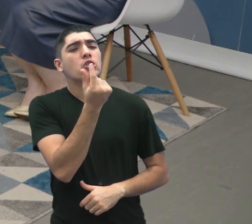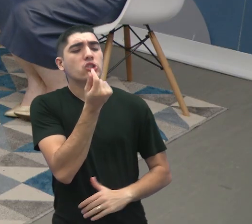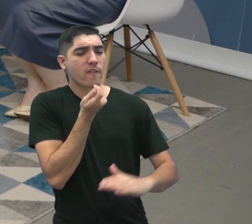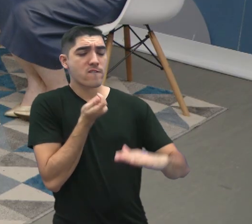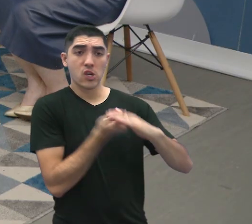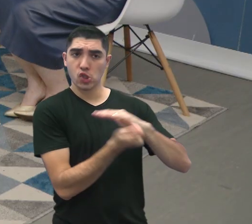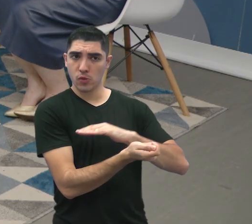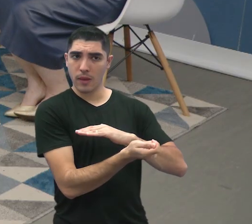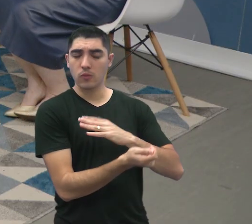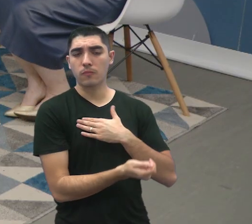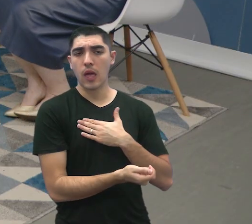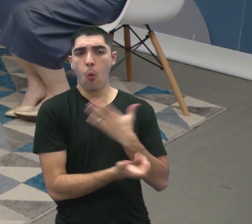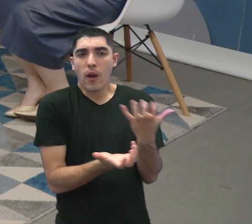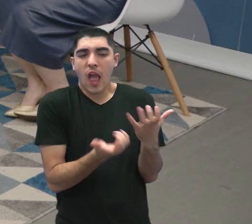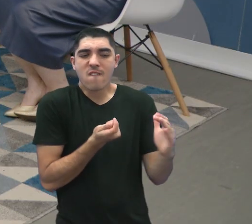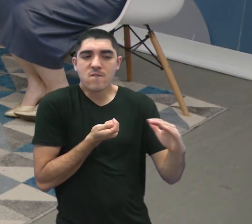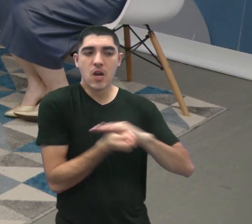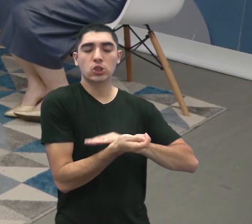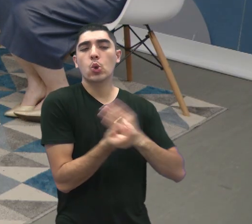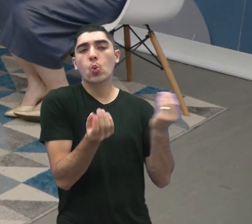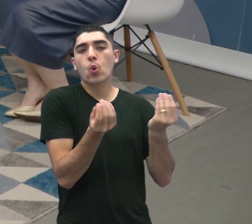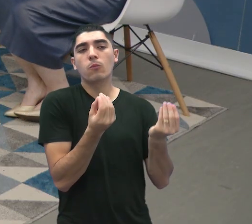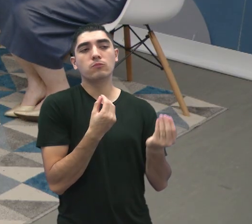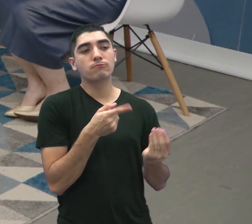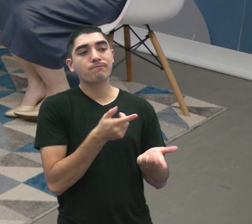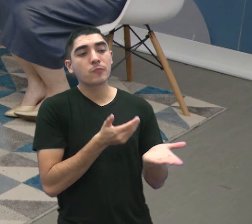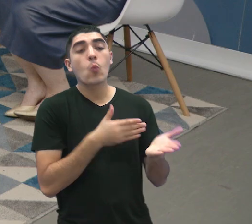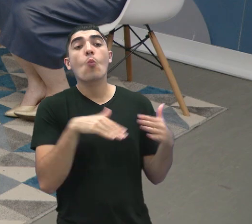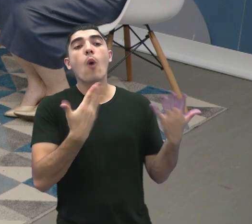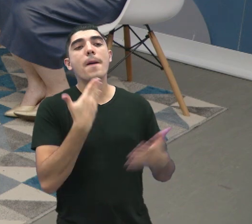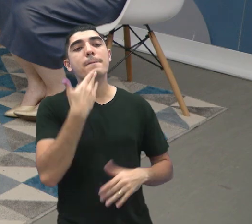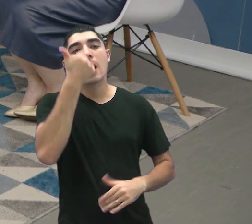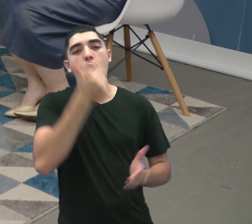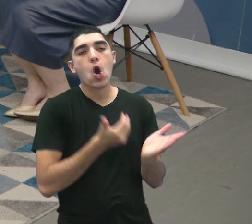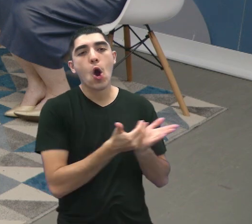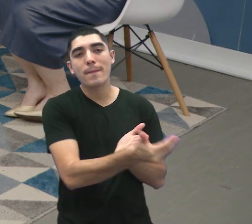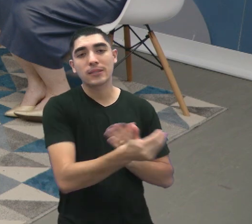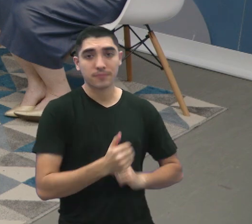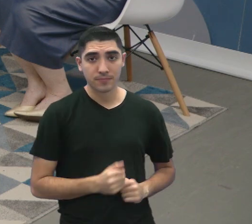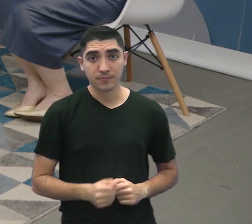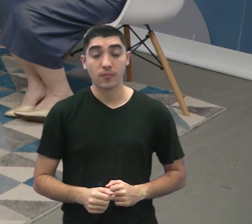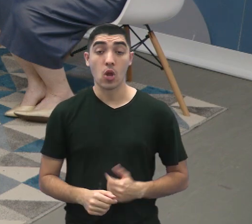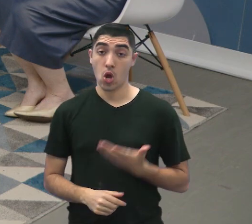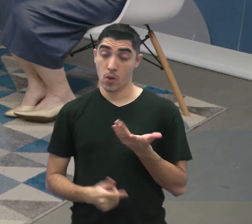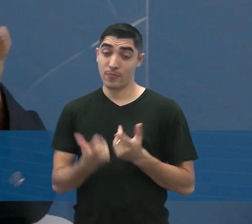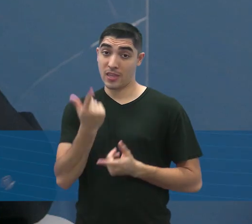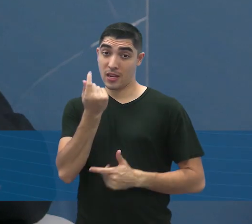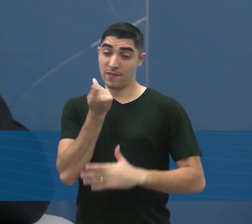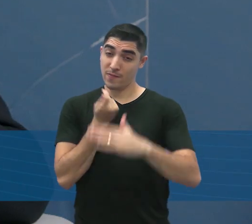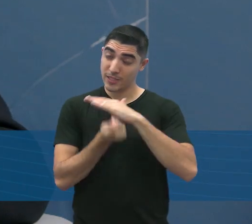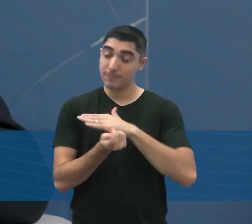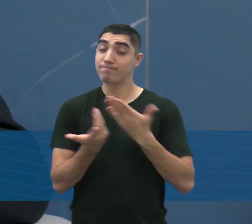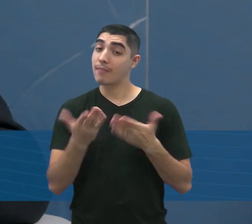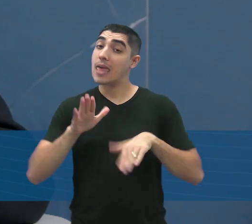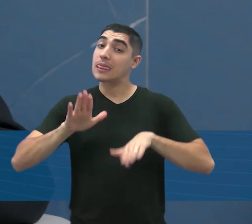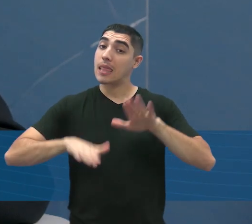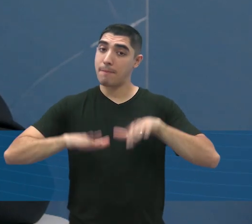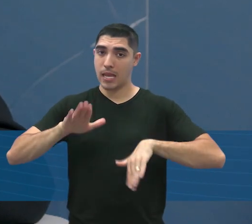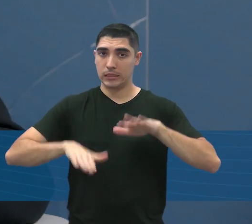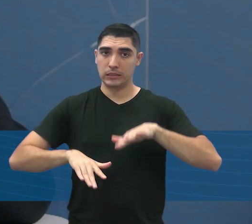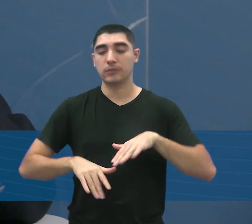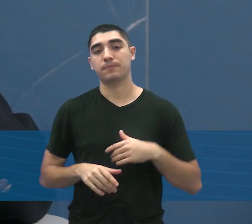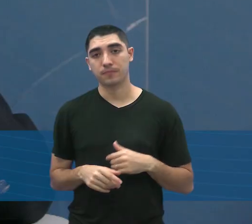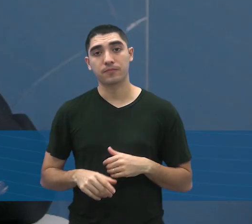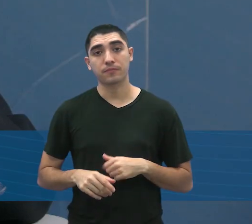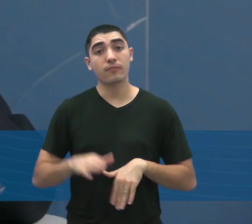quero investir. Por onde começar? Olha, o investimento, é lógico que depende,